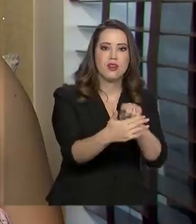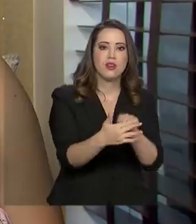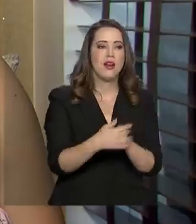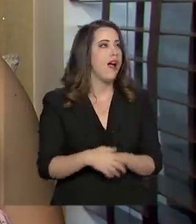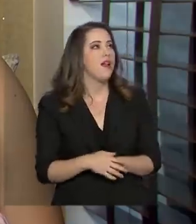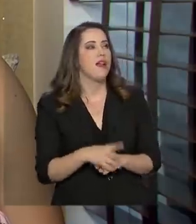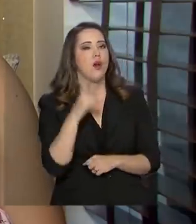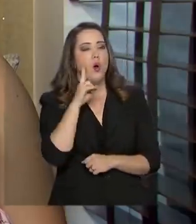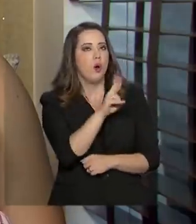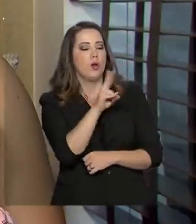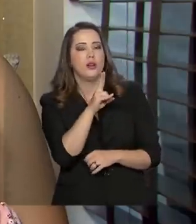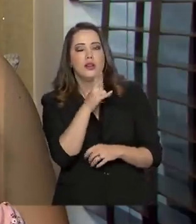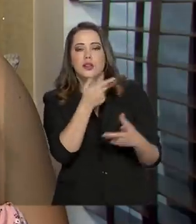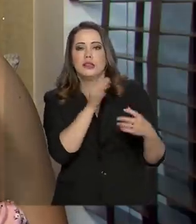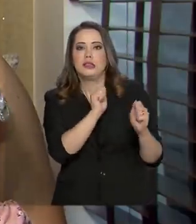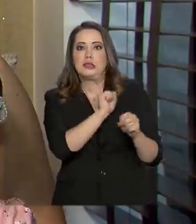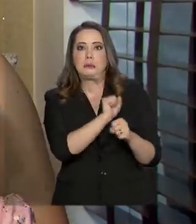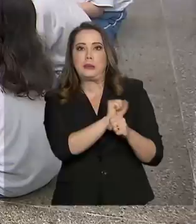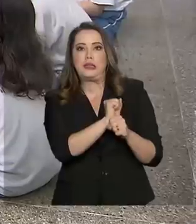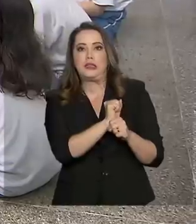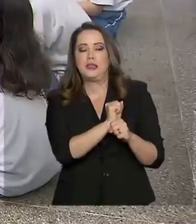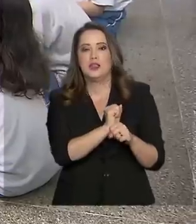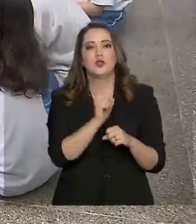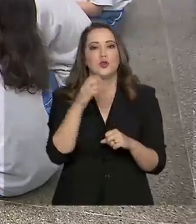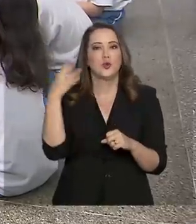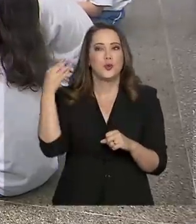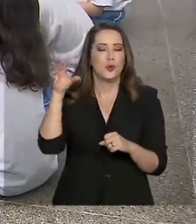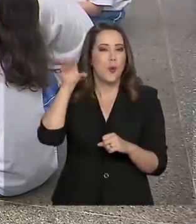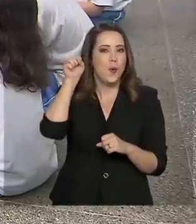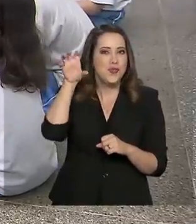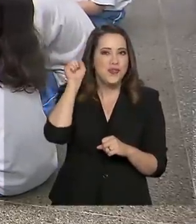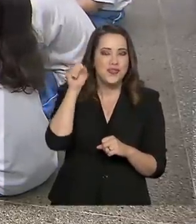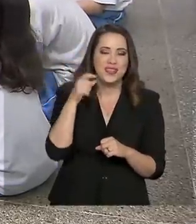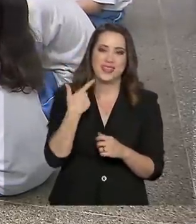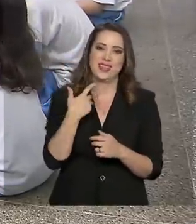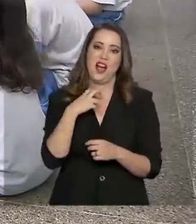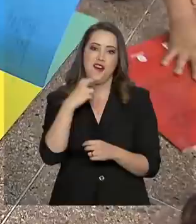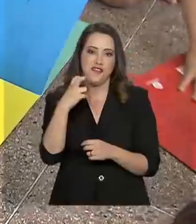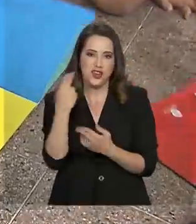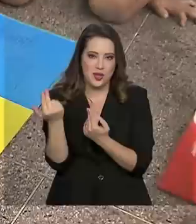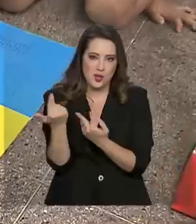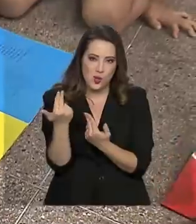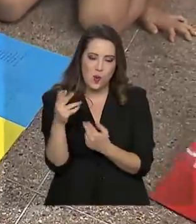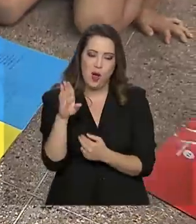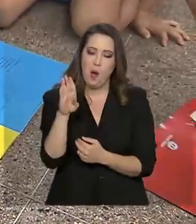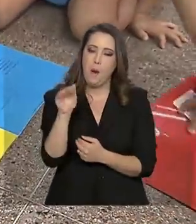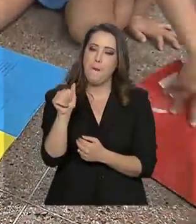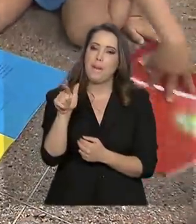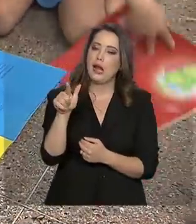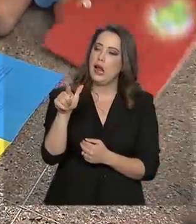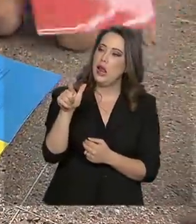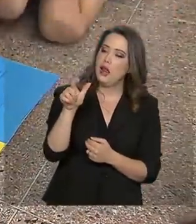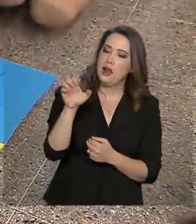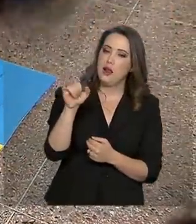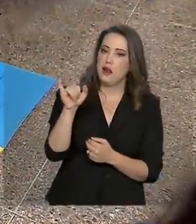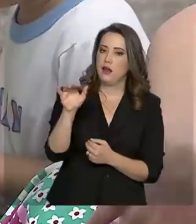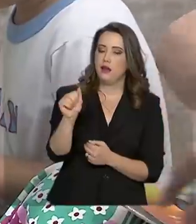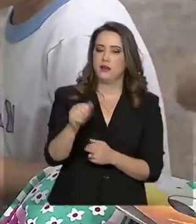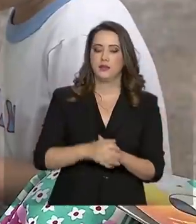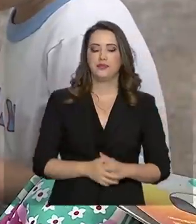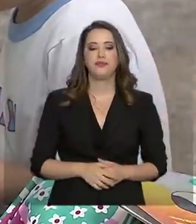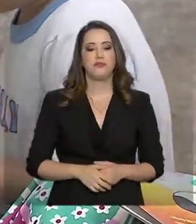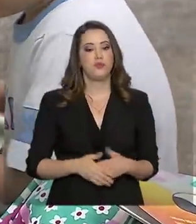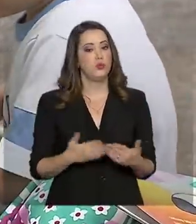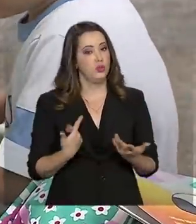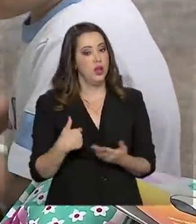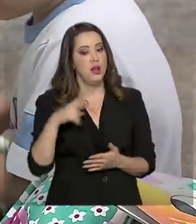envolve baleia contada baleia e ler para uma criança de qualquer idade é fundamental para despertar a sua